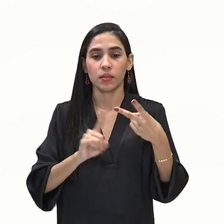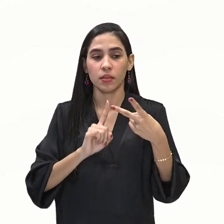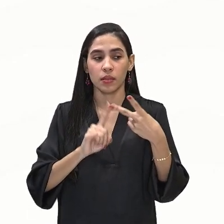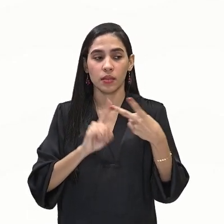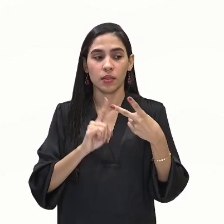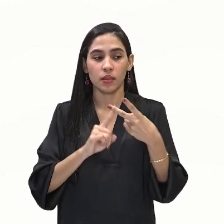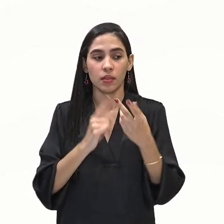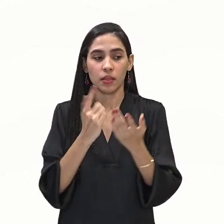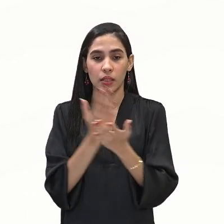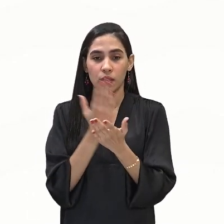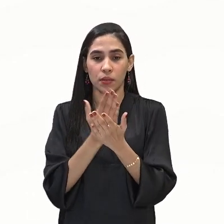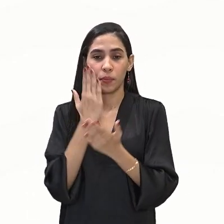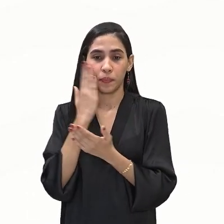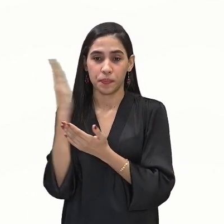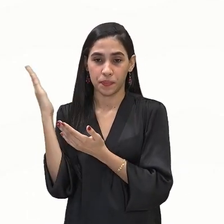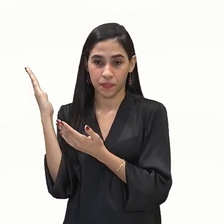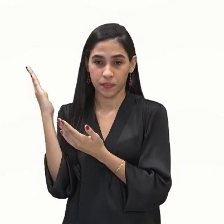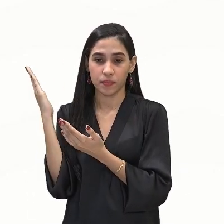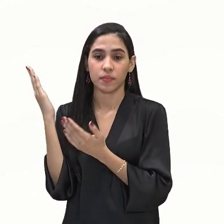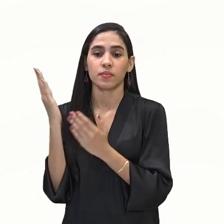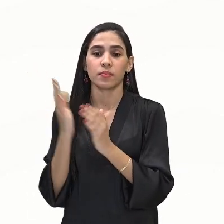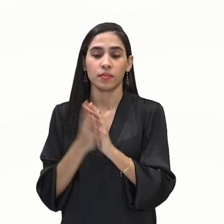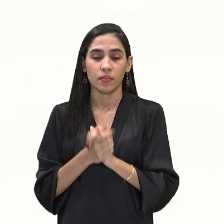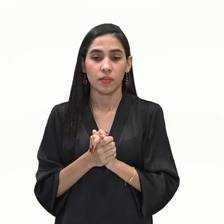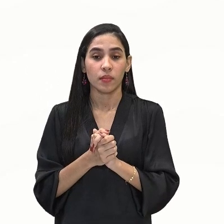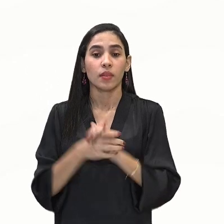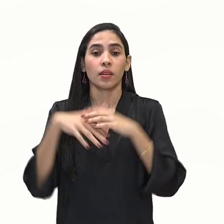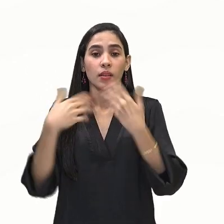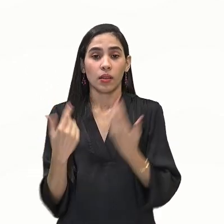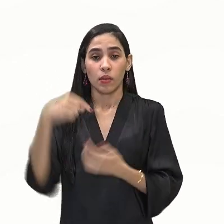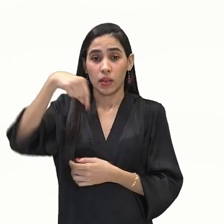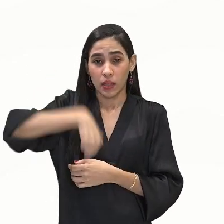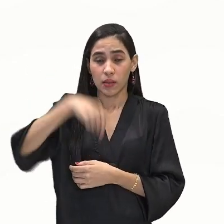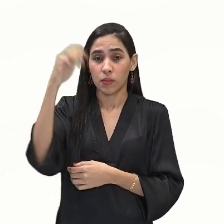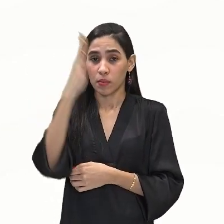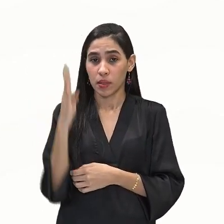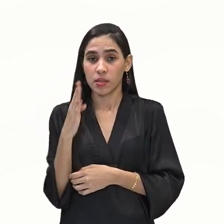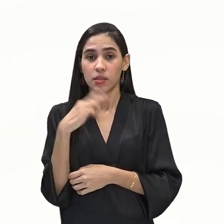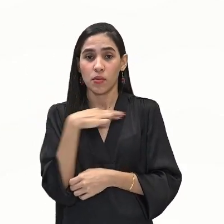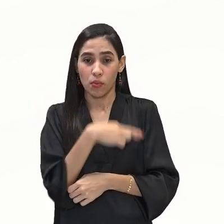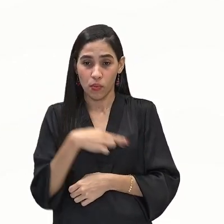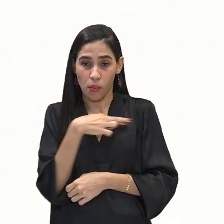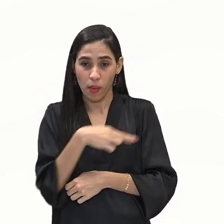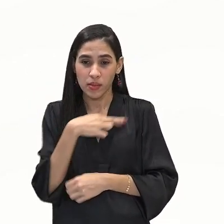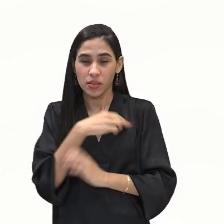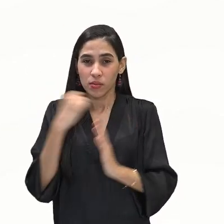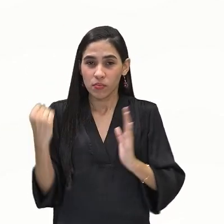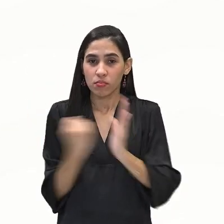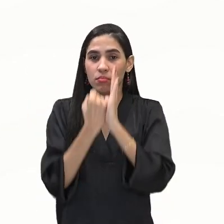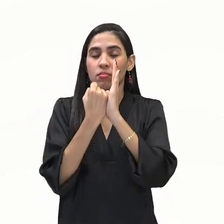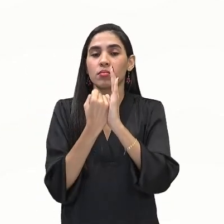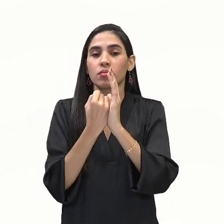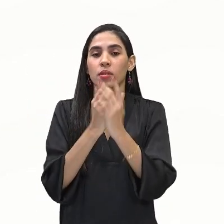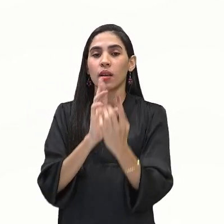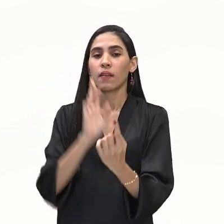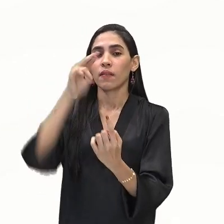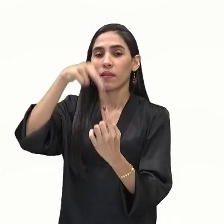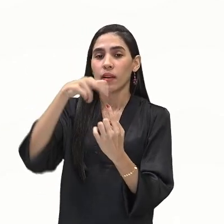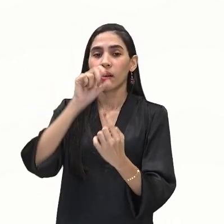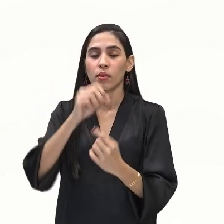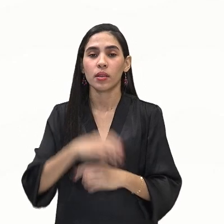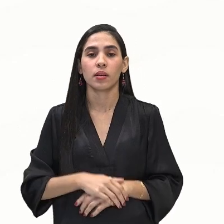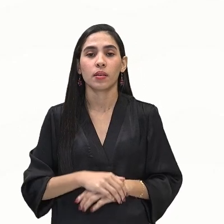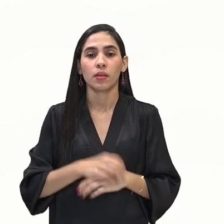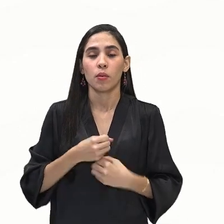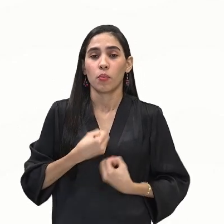Guarani. Muito bem. Então, no Brasil, o romantismo predominou no que se refere à